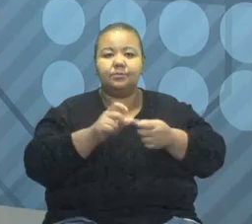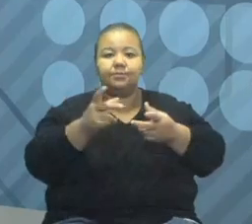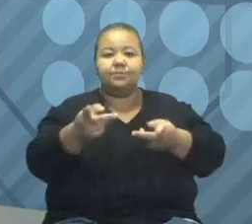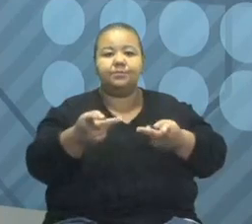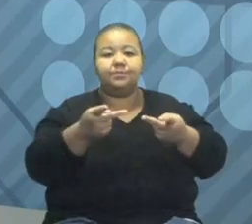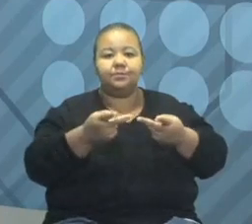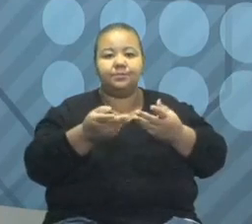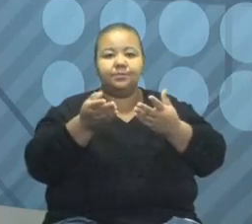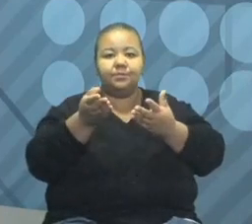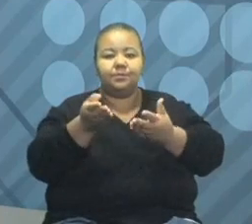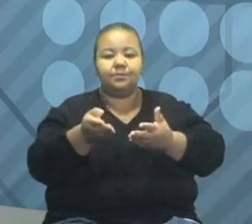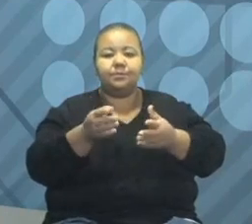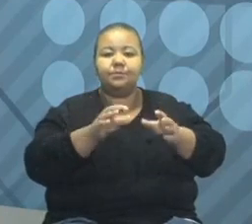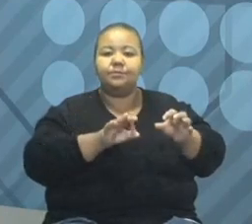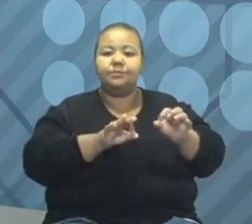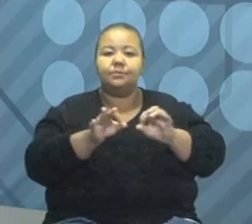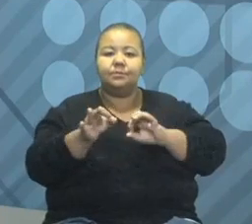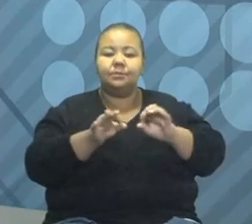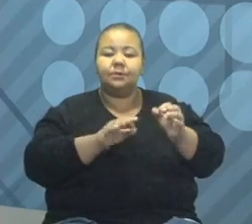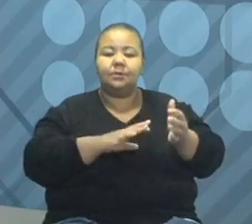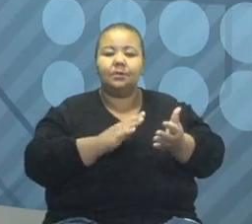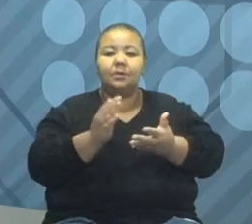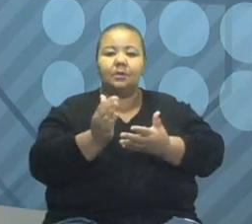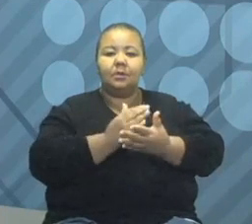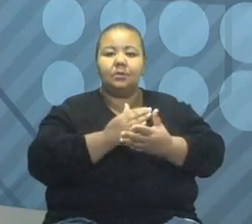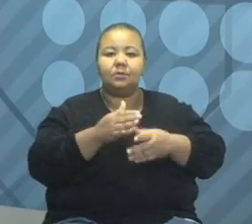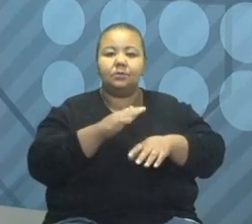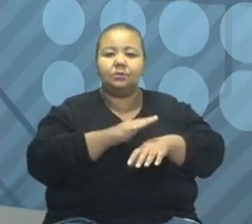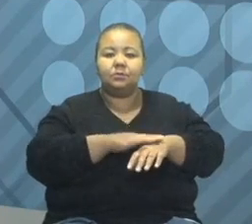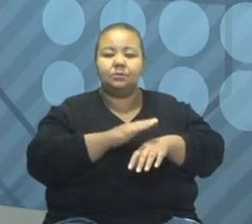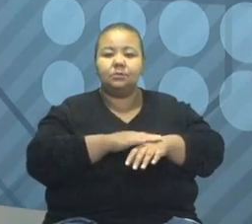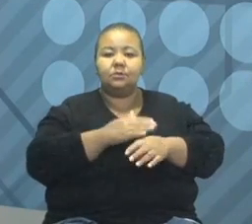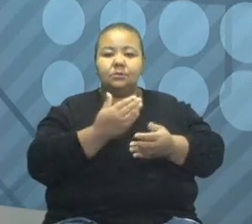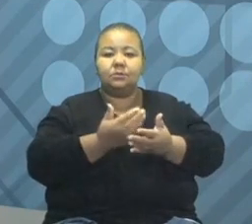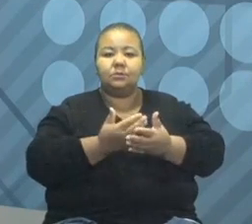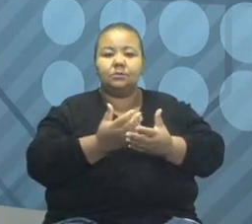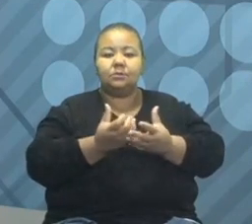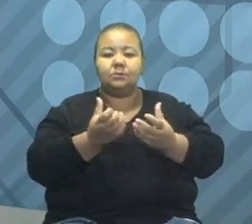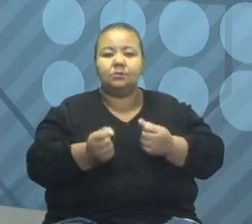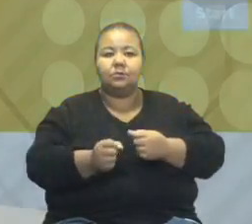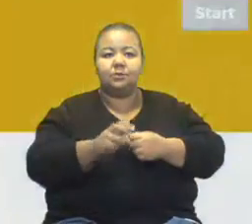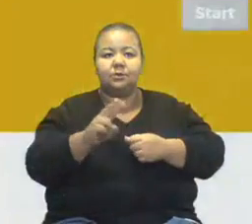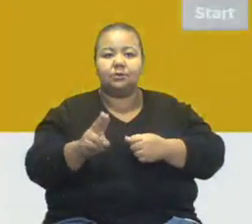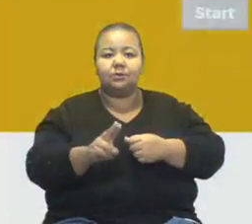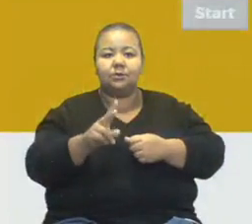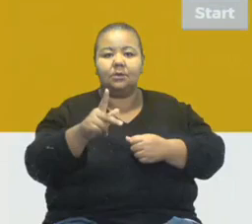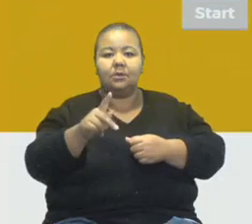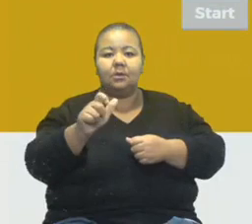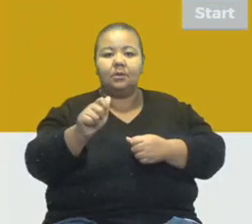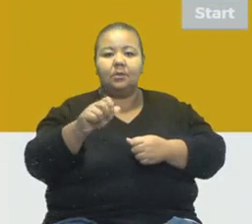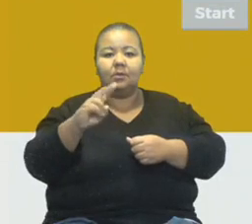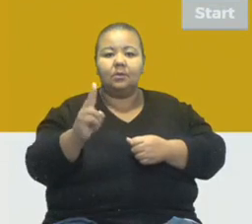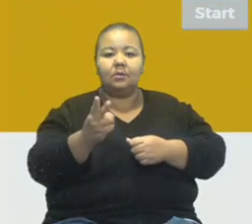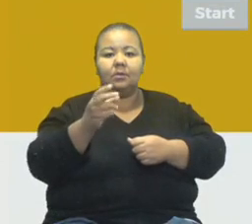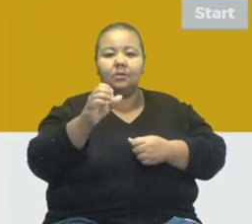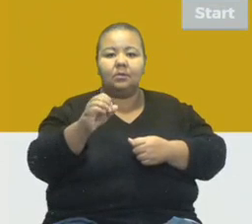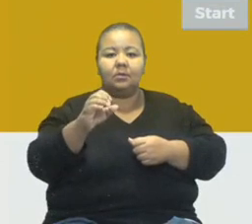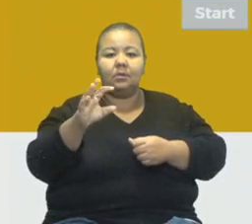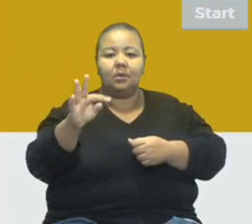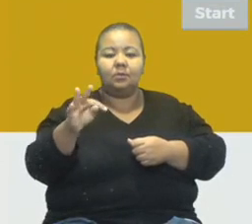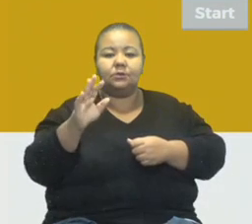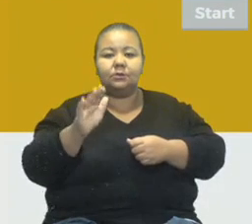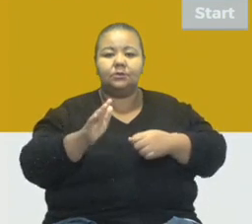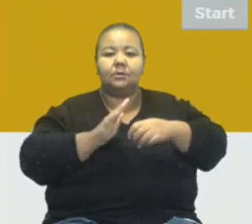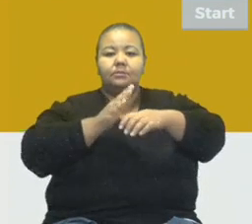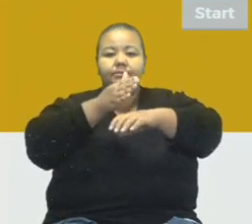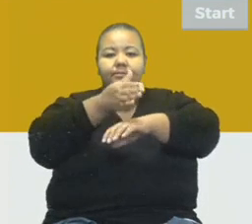você já a preparar que em alguns momentos da nossa aula de hoje, nós utilizaremos o Kahoot. Então, acesse já com o